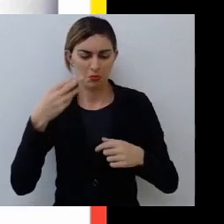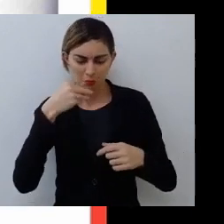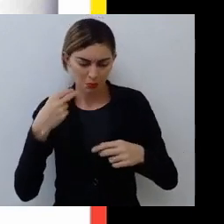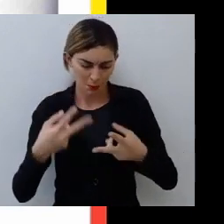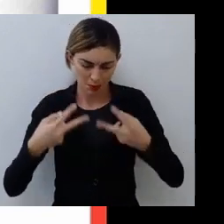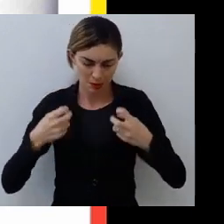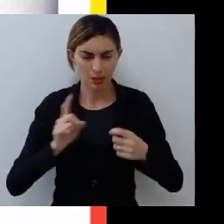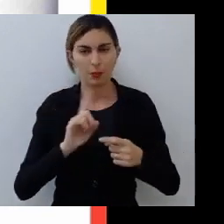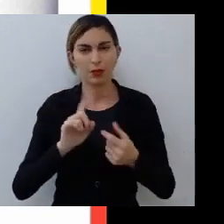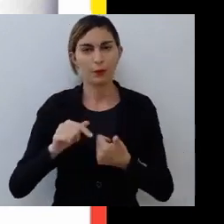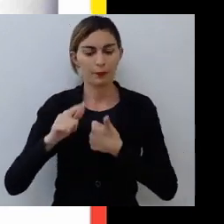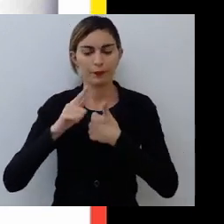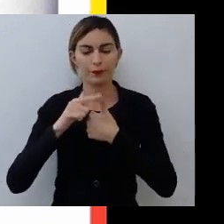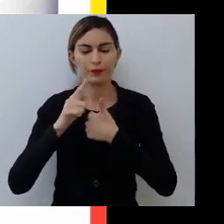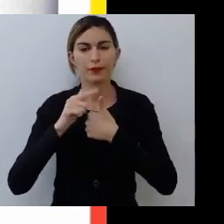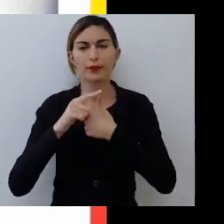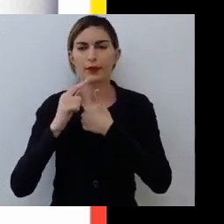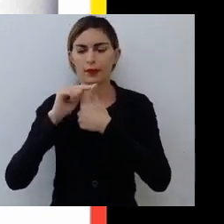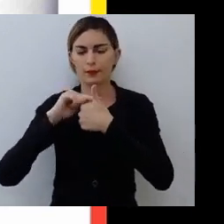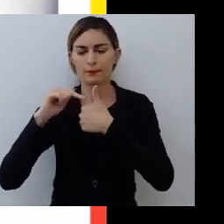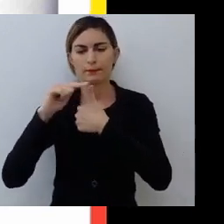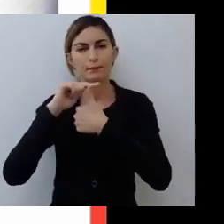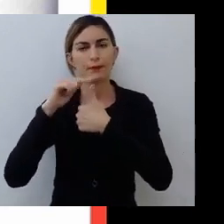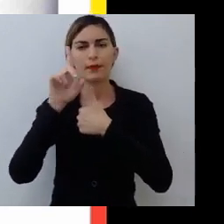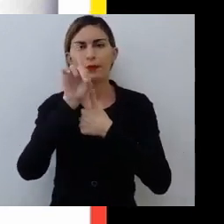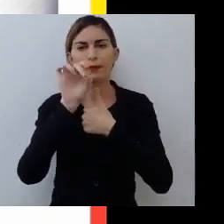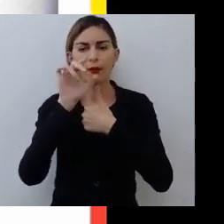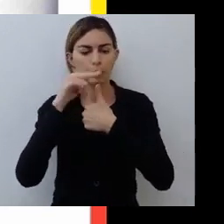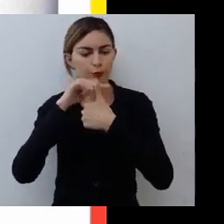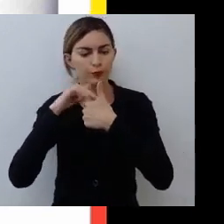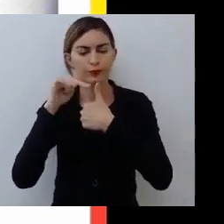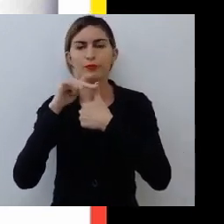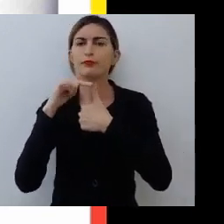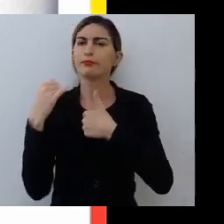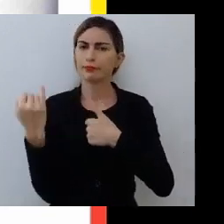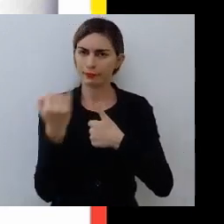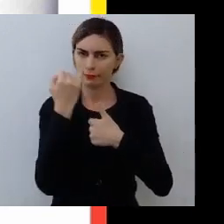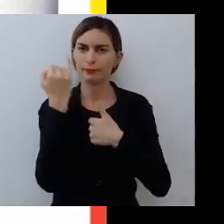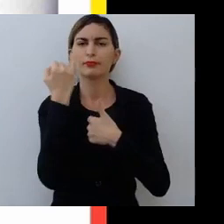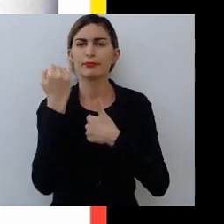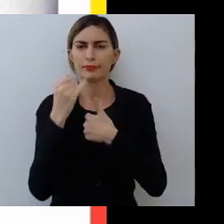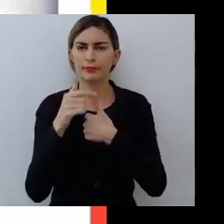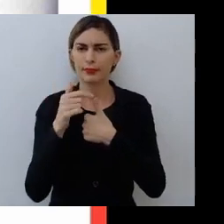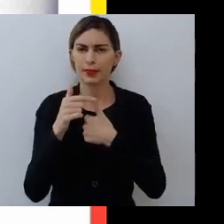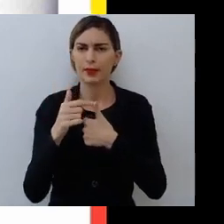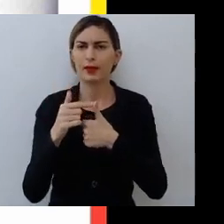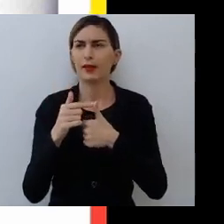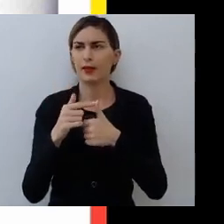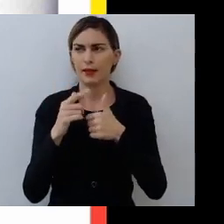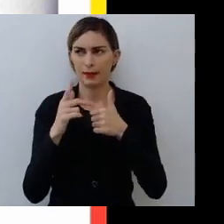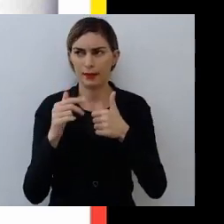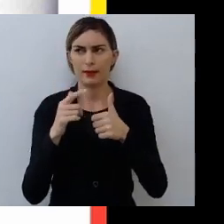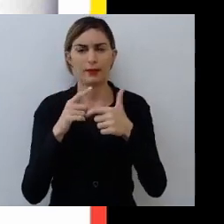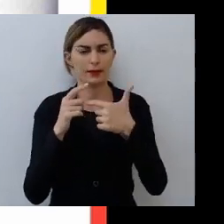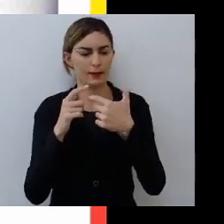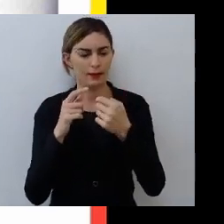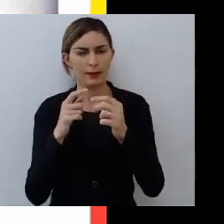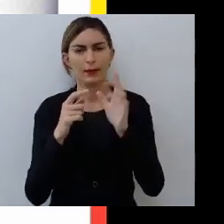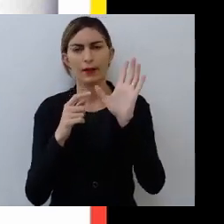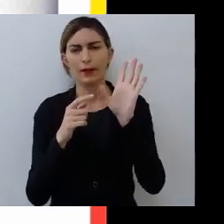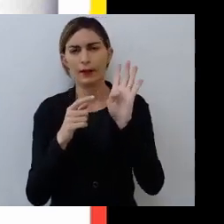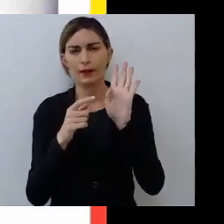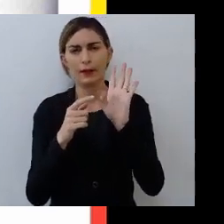é o polegar opositor, que pode ser usado na forma de pinça, o que